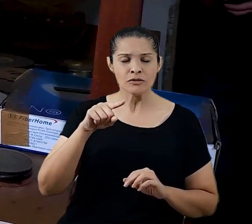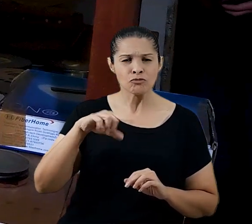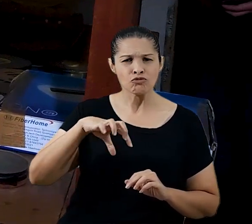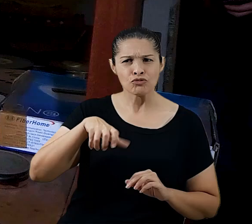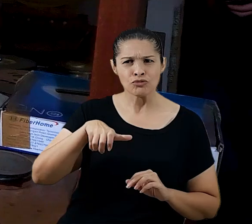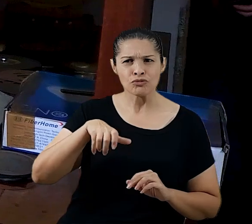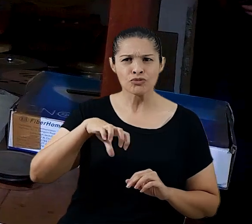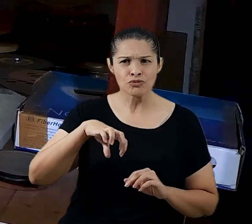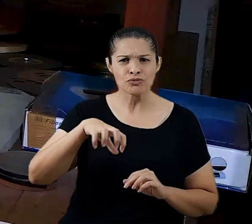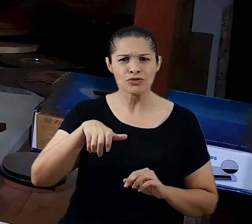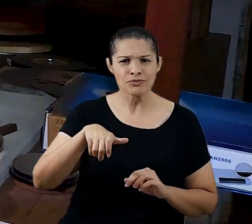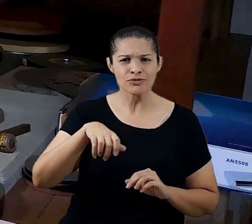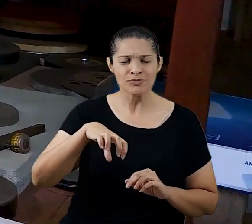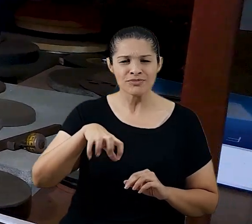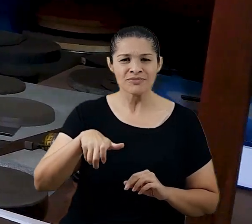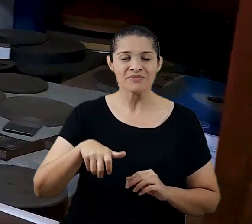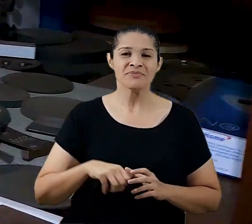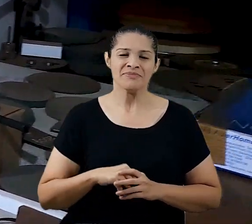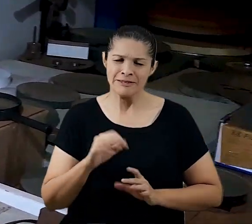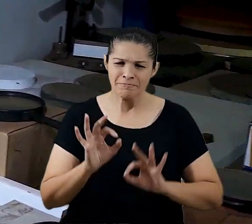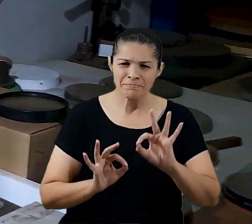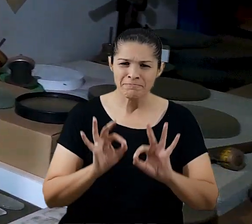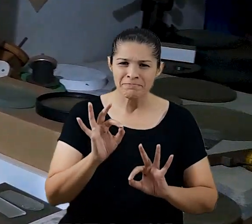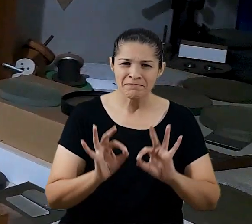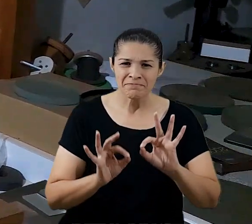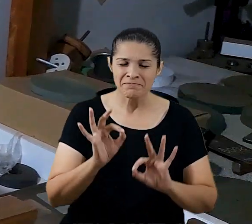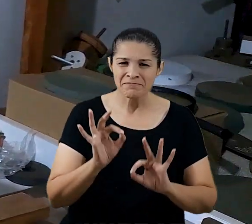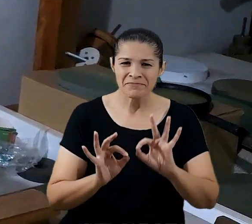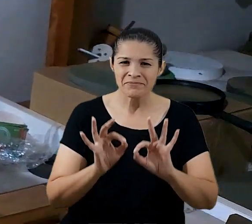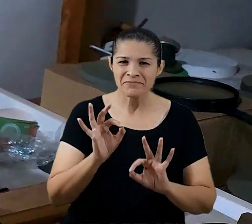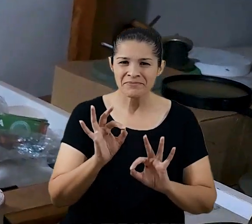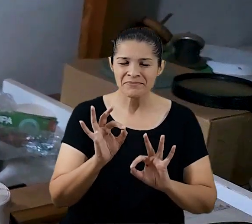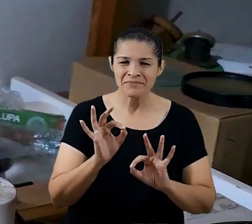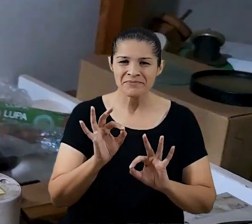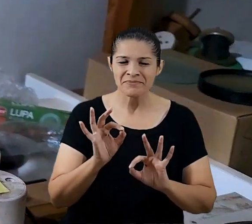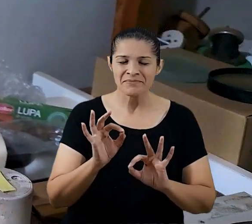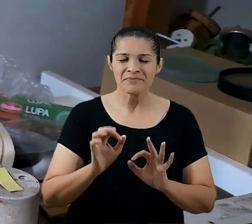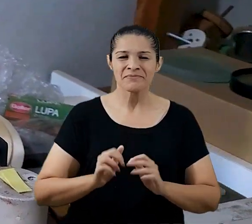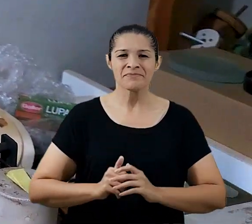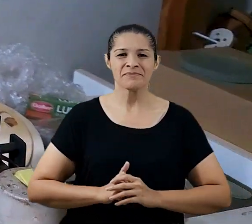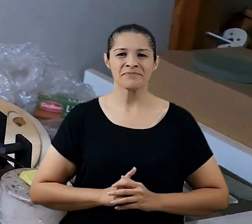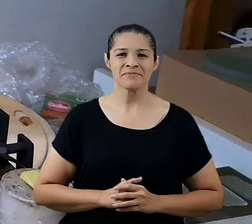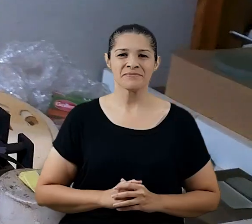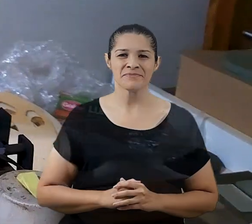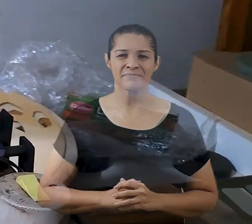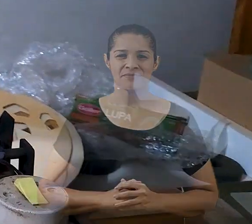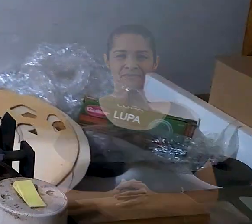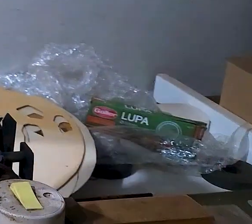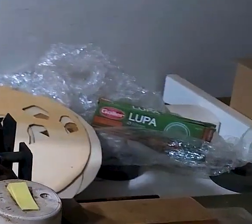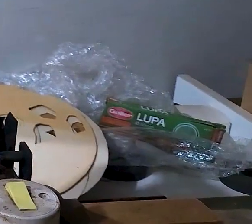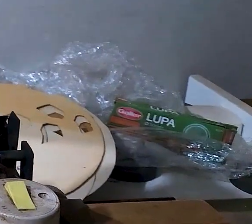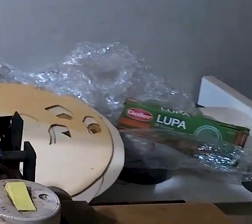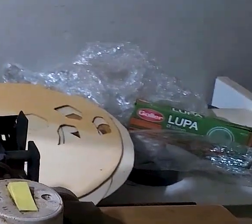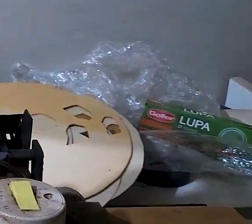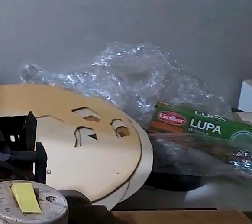bom. Gira a mão um pouco. Mão um pouquinho. Mais um pouquinho. Mais um